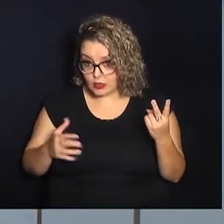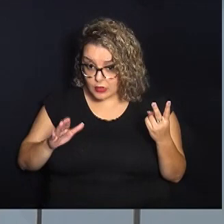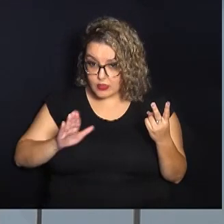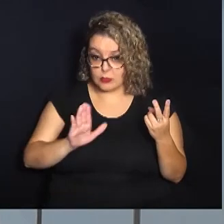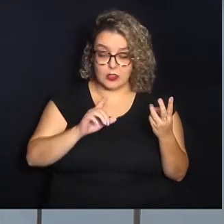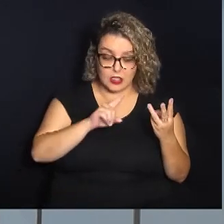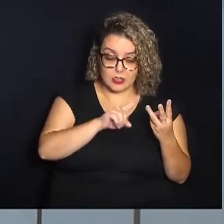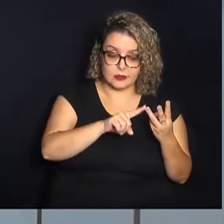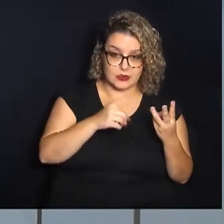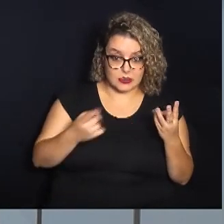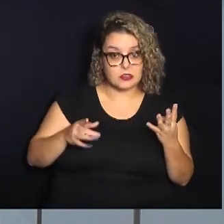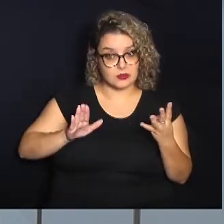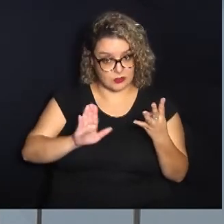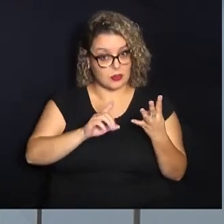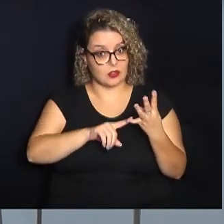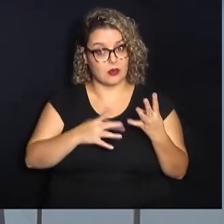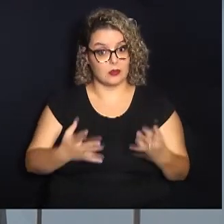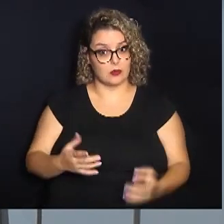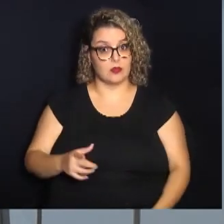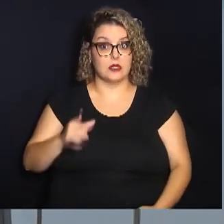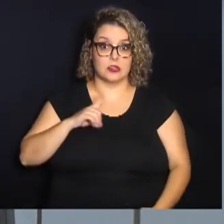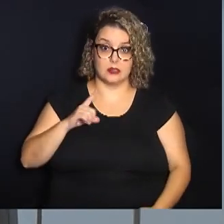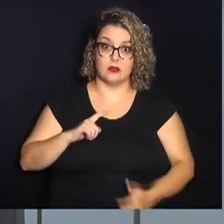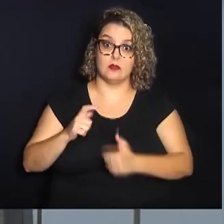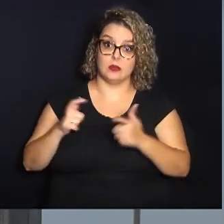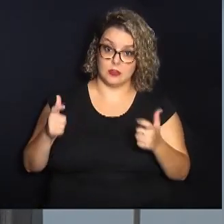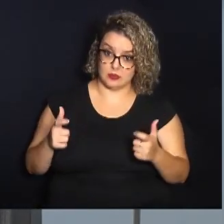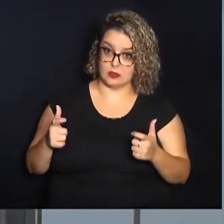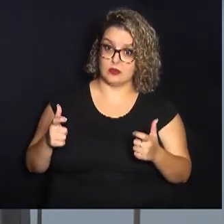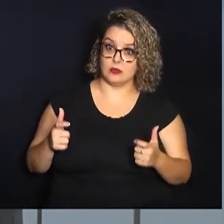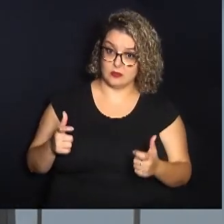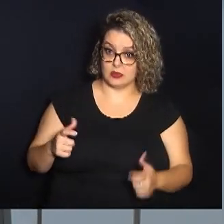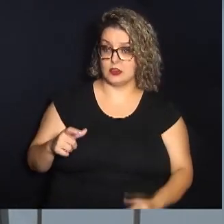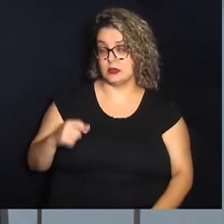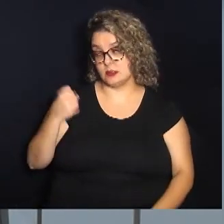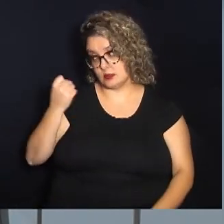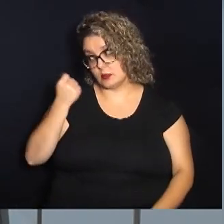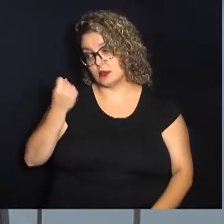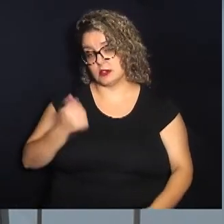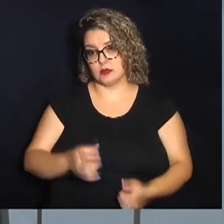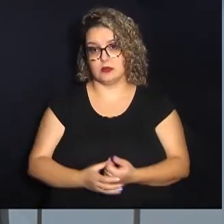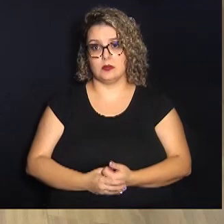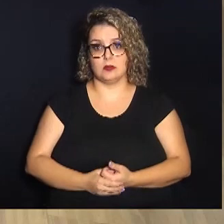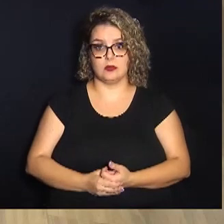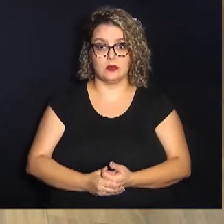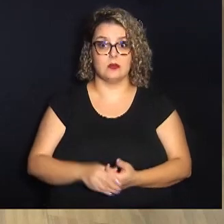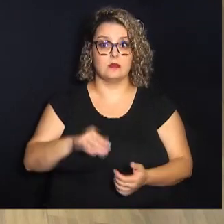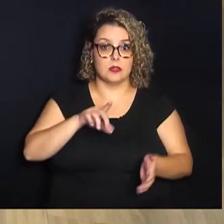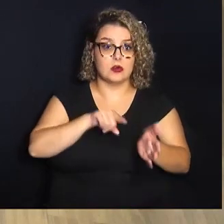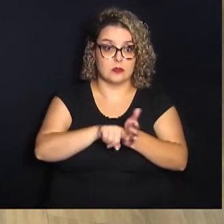3 e 4, pode ser que elas tenham uma maior predisposição a ter um caso grave. E mais uma pergunta,